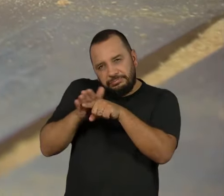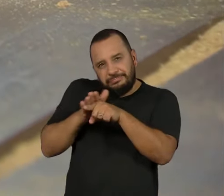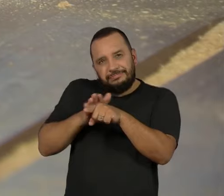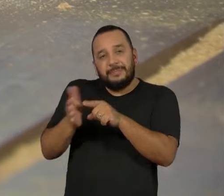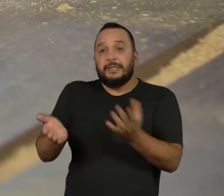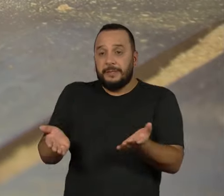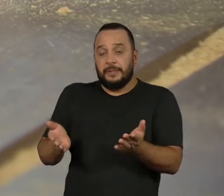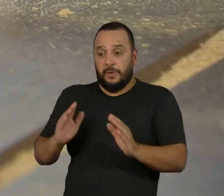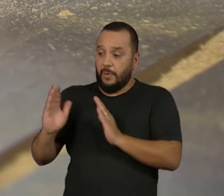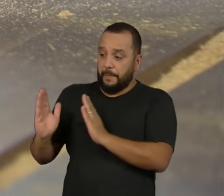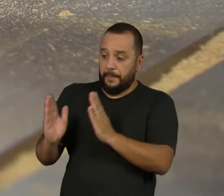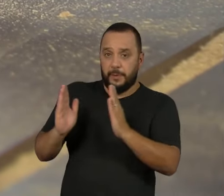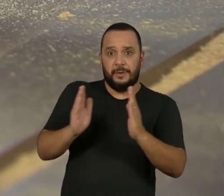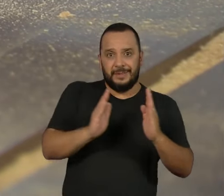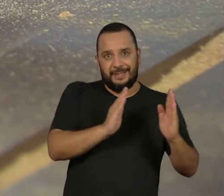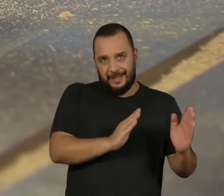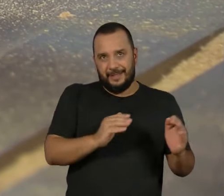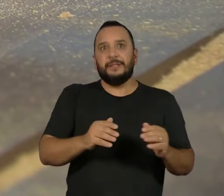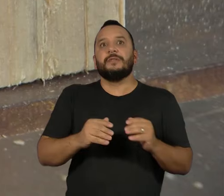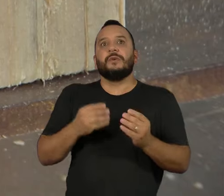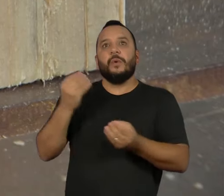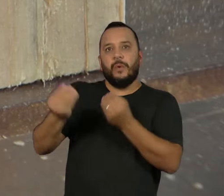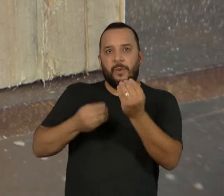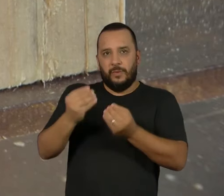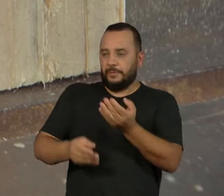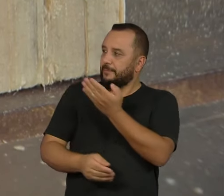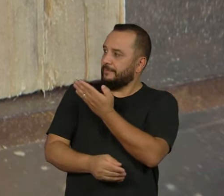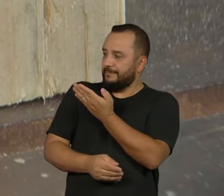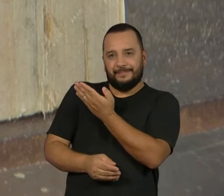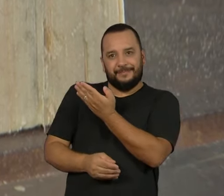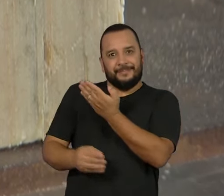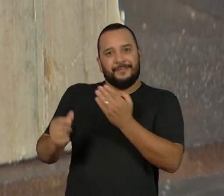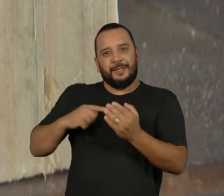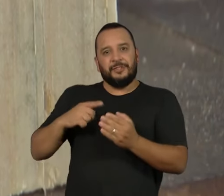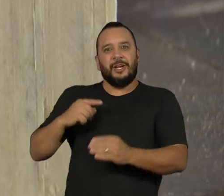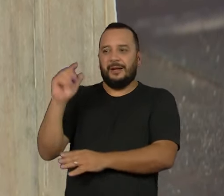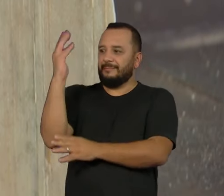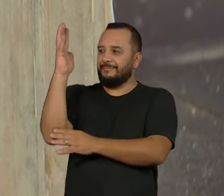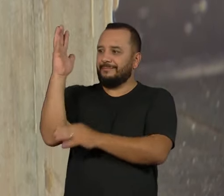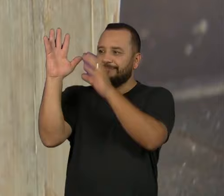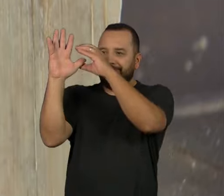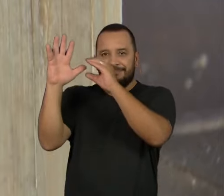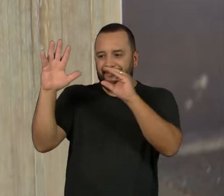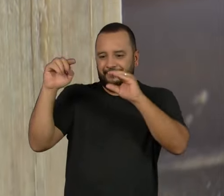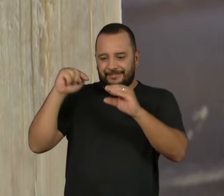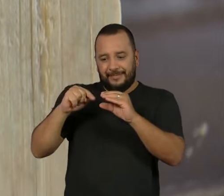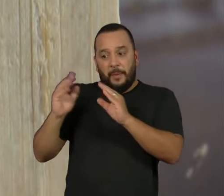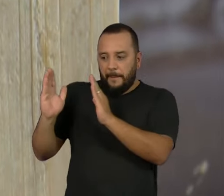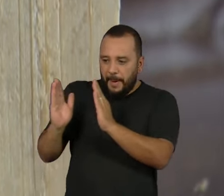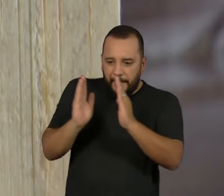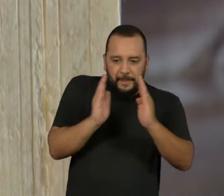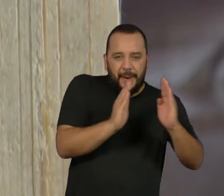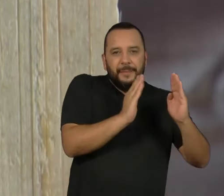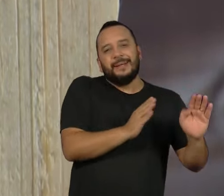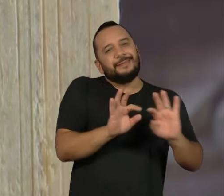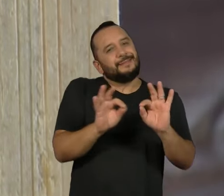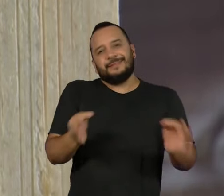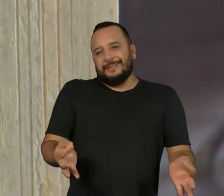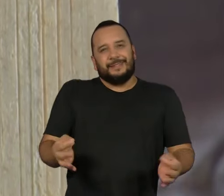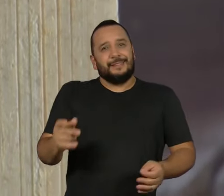O processo para produzir os painéis de isopor à base da palmeira buriti é simples. Por enquanto, são feitos